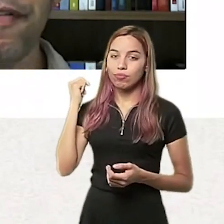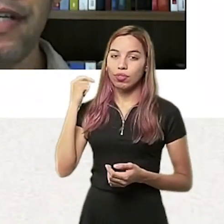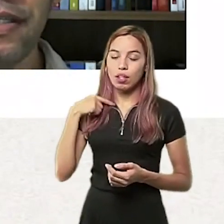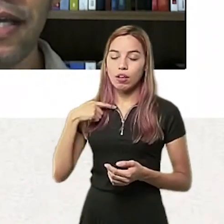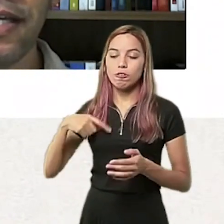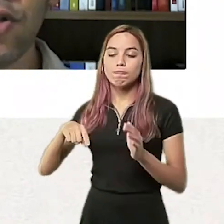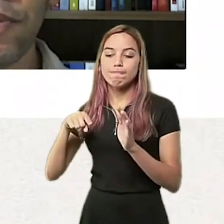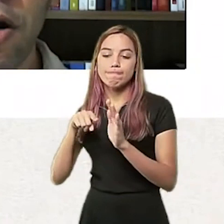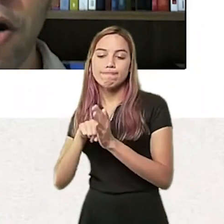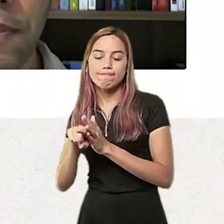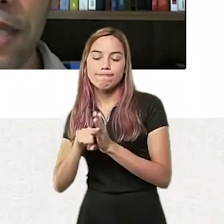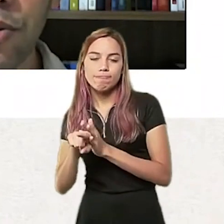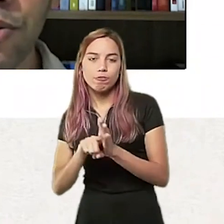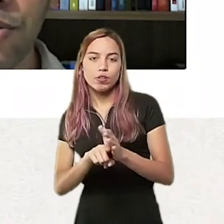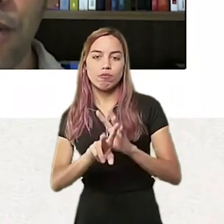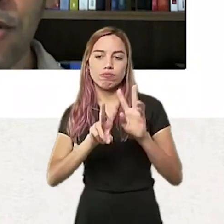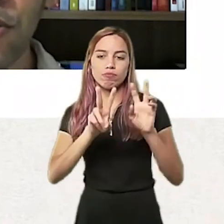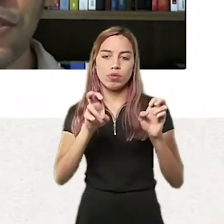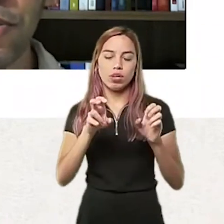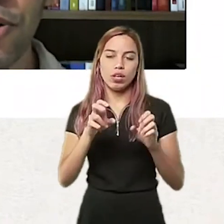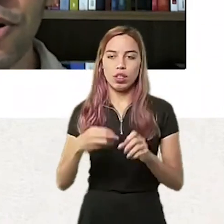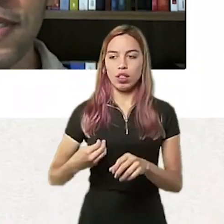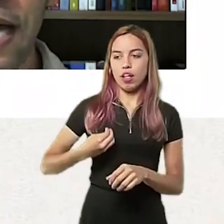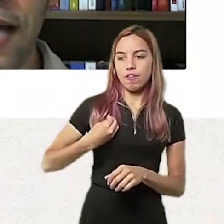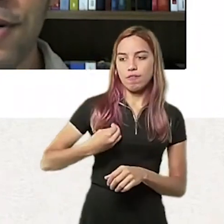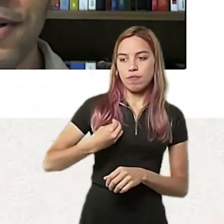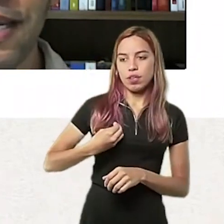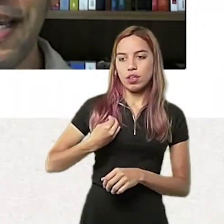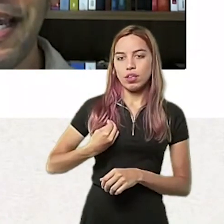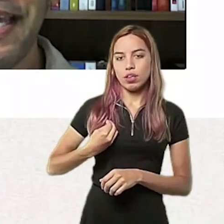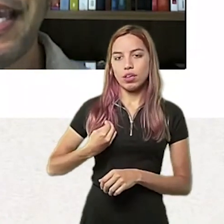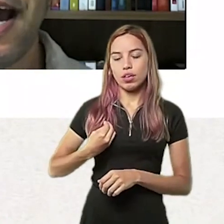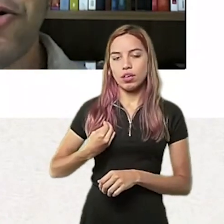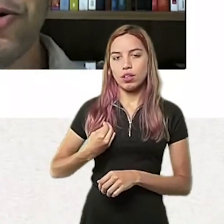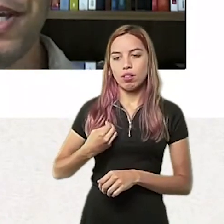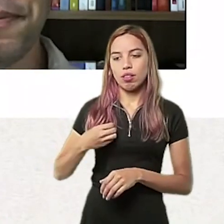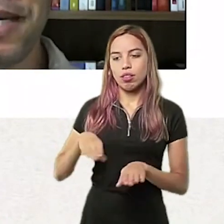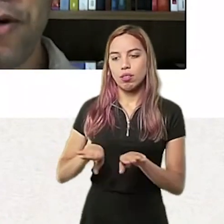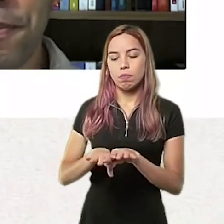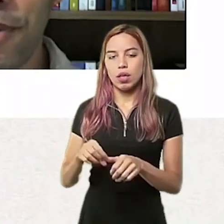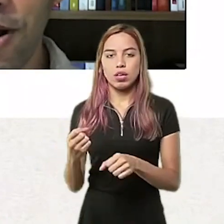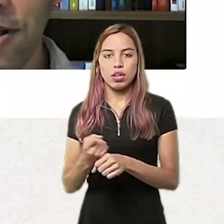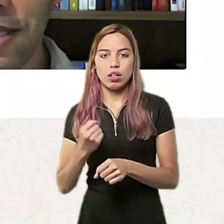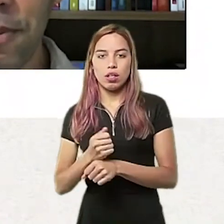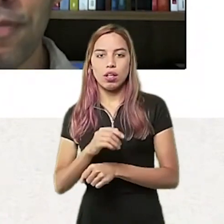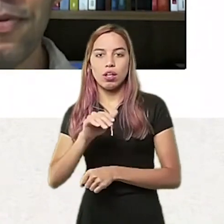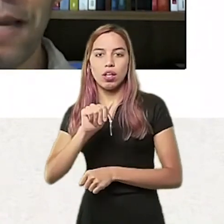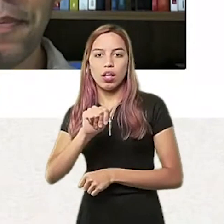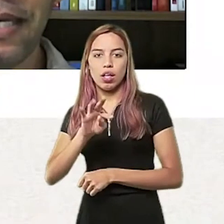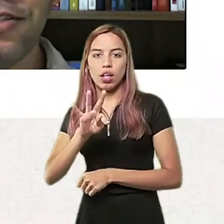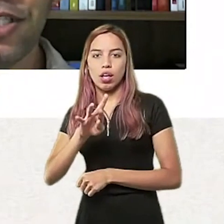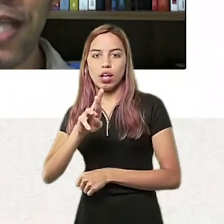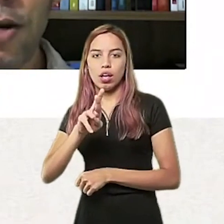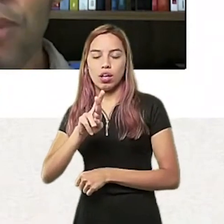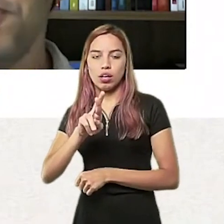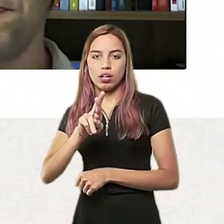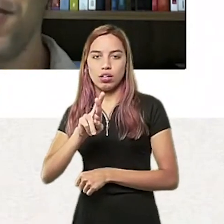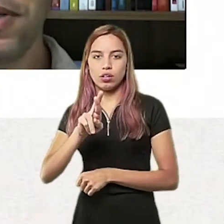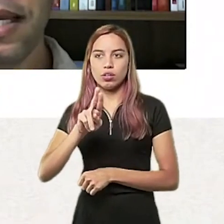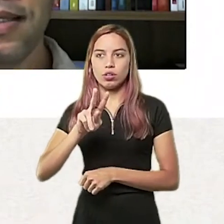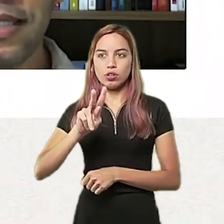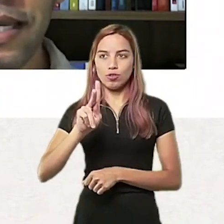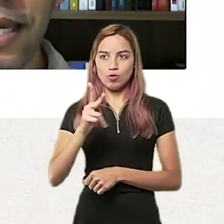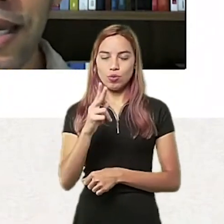pesquisa sobre a vida e sobre a obra do Arthur Bispo do Rosário, e é algo que me incomoda profundamente, né?